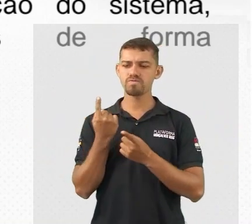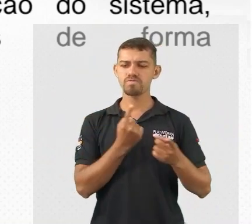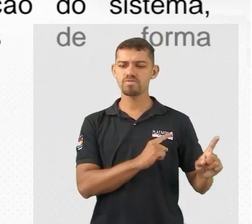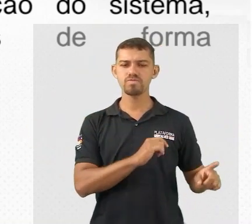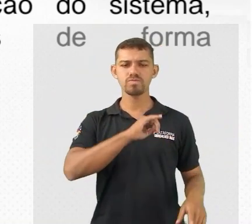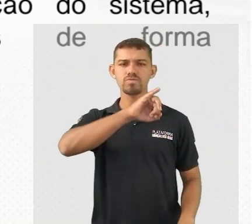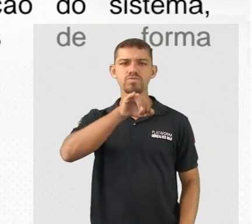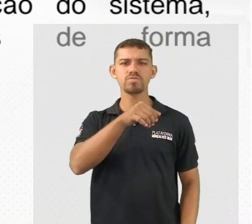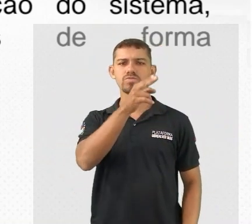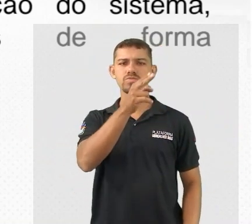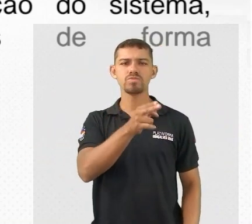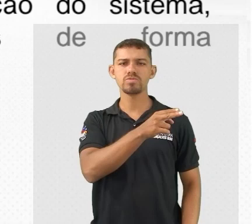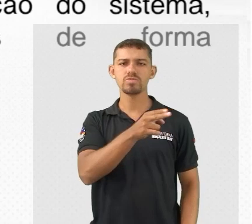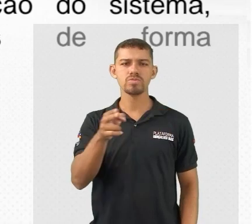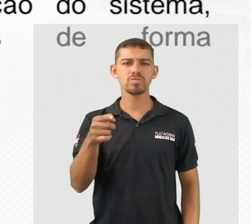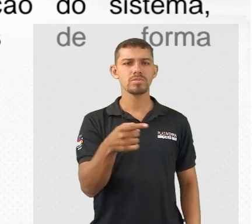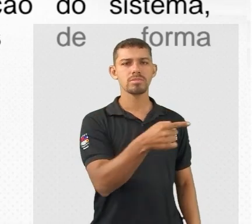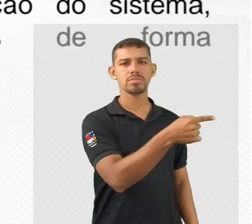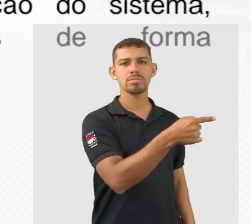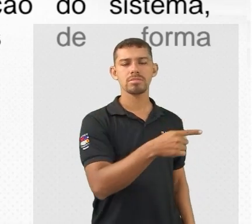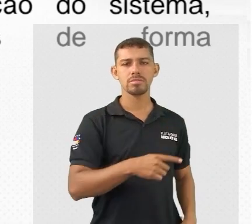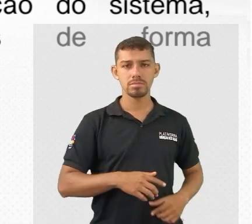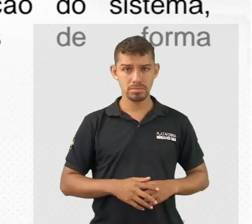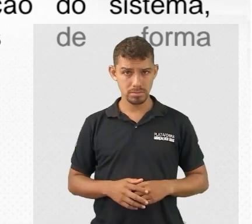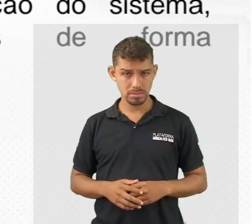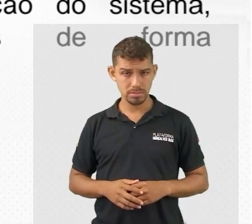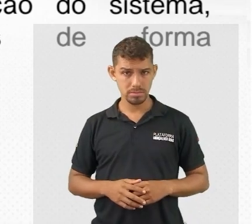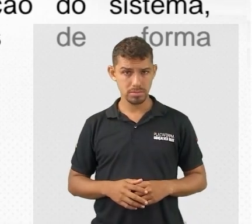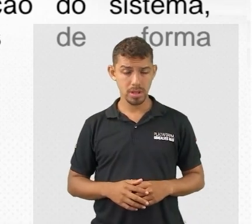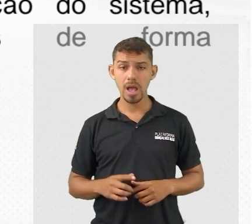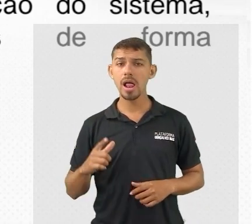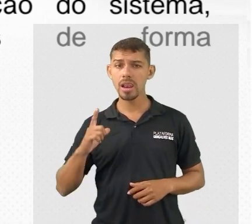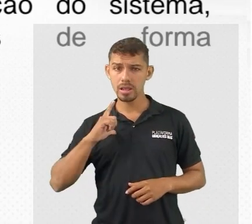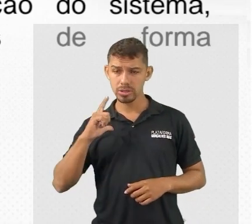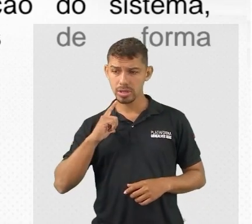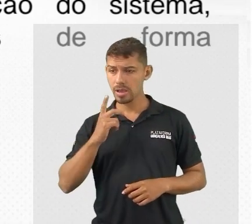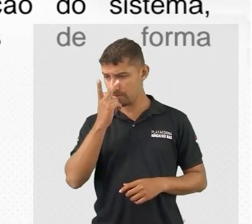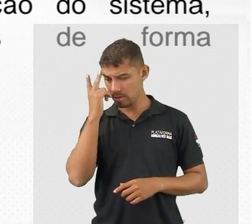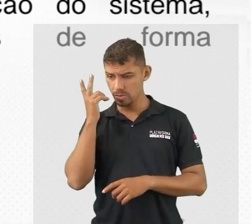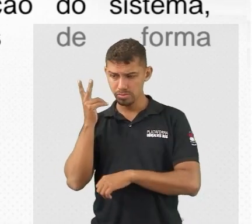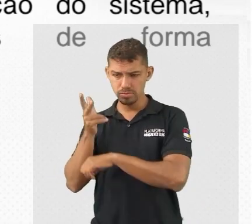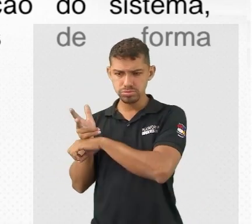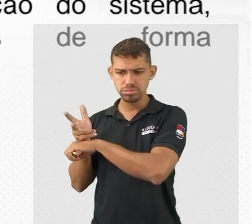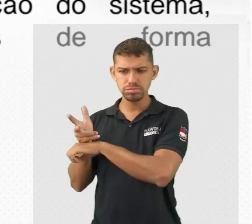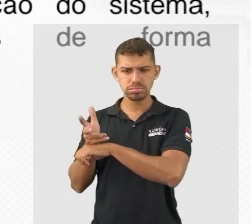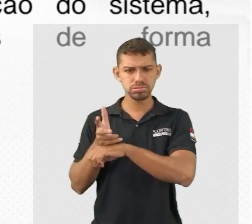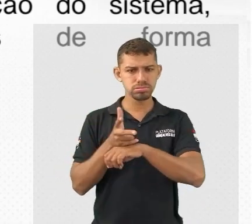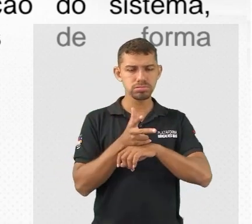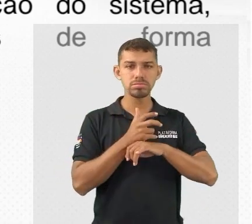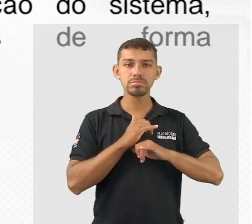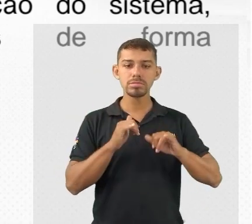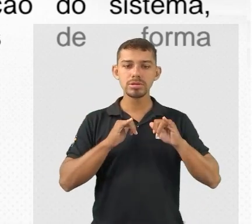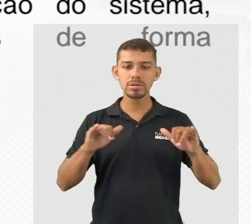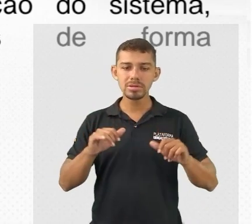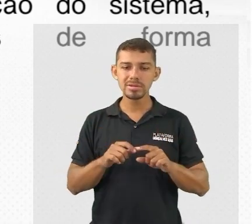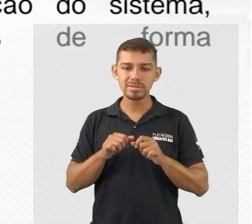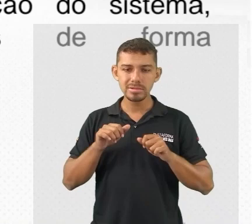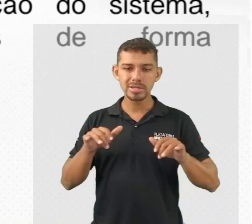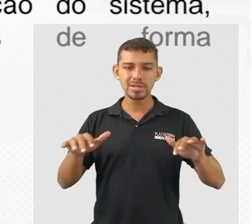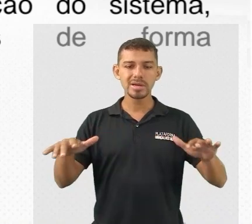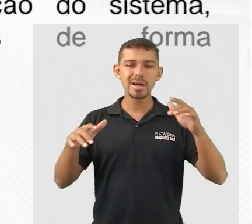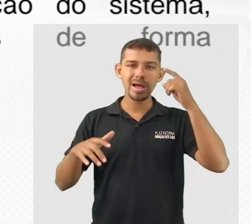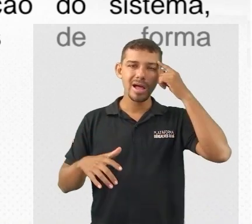partir do cinema. Então, ele tinha cineastas que trabalhavam para ele para produzir os filmes como propaganda. Então, esses filmes eles